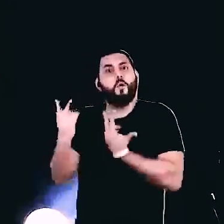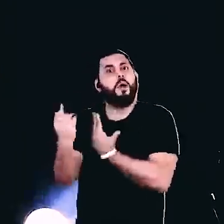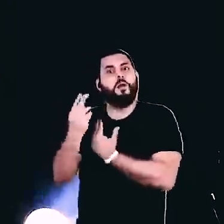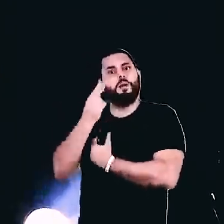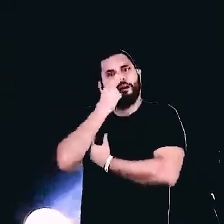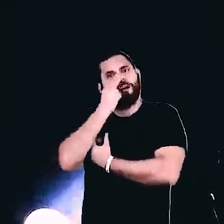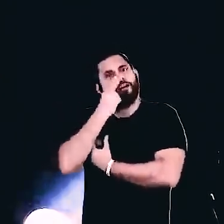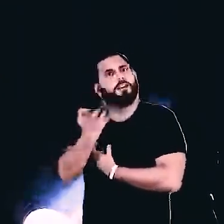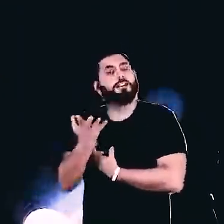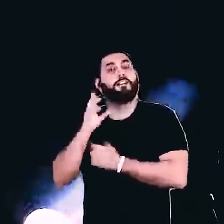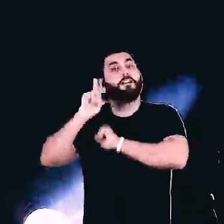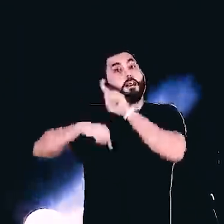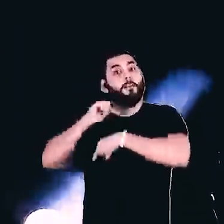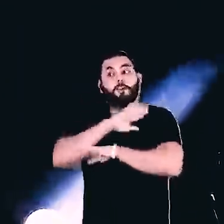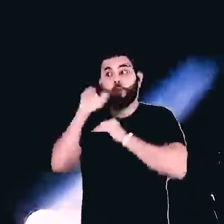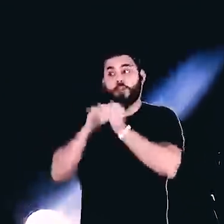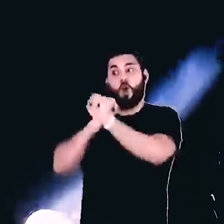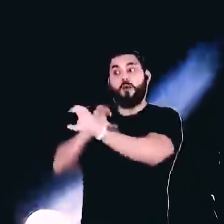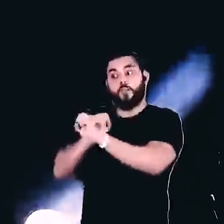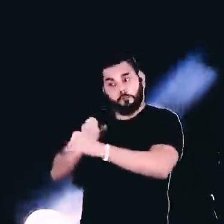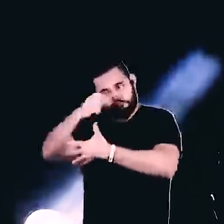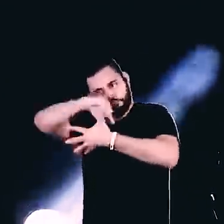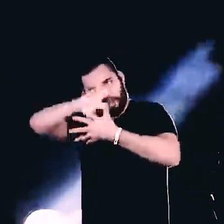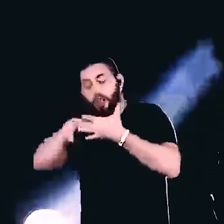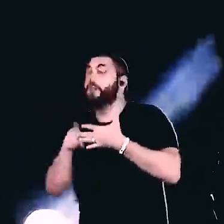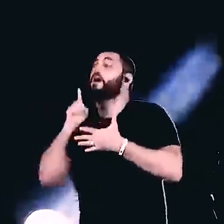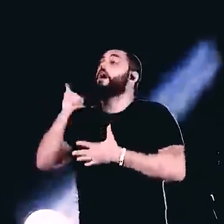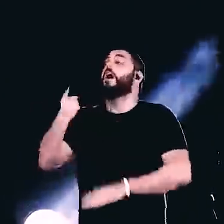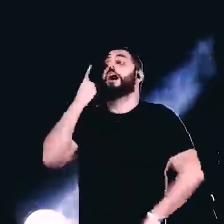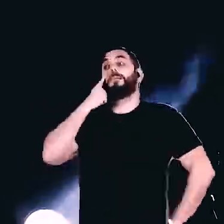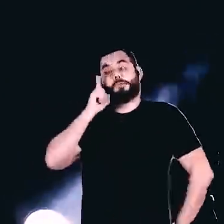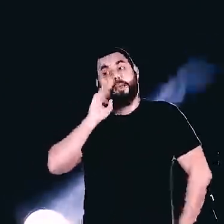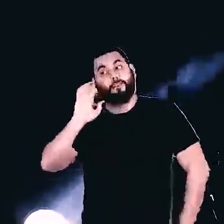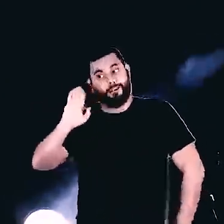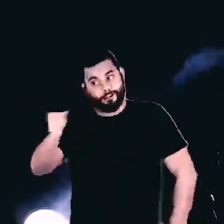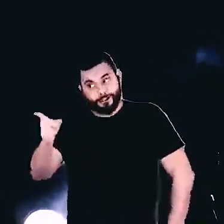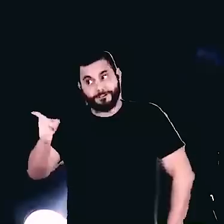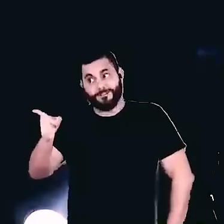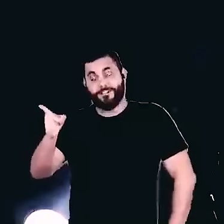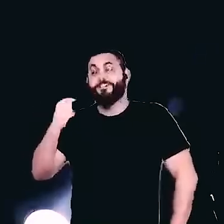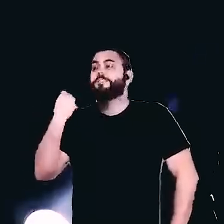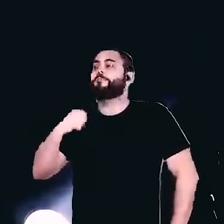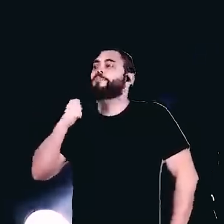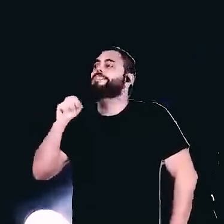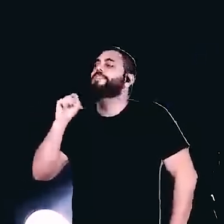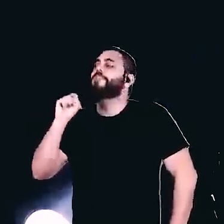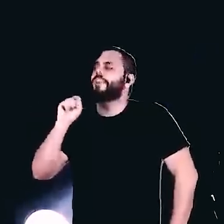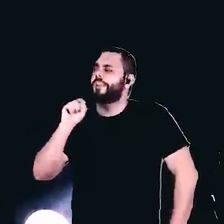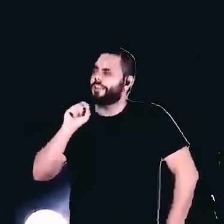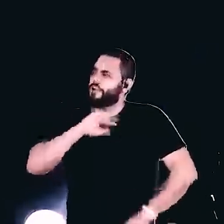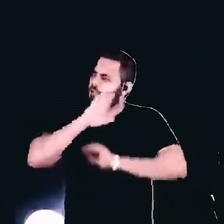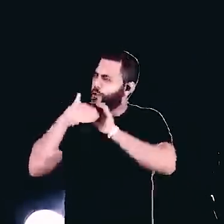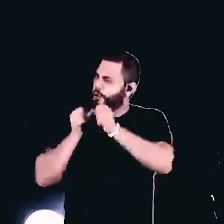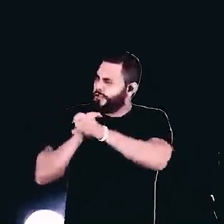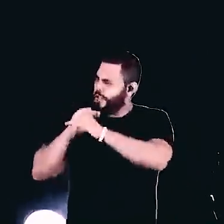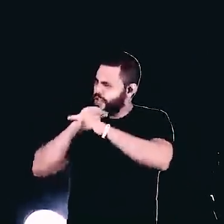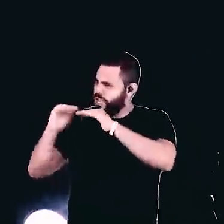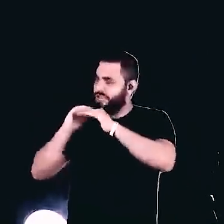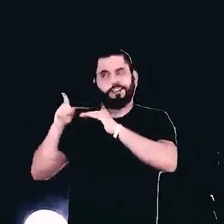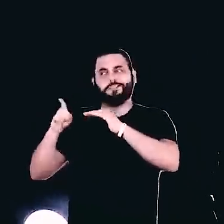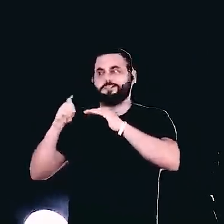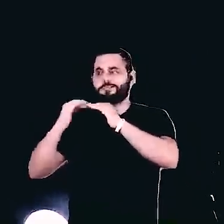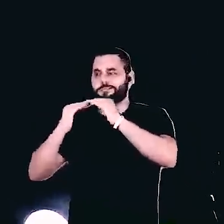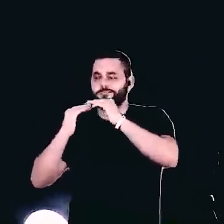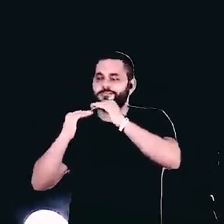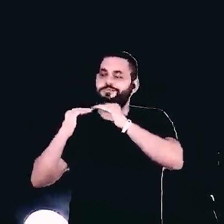irmão. Depois de tudo isso que eu estou te ensinando a fazer, eu ainda quero que tu faça uma gracinha. Eu ainda quero que você faça além do